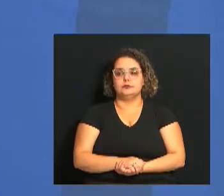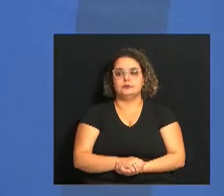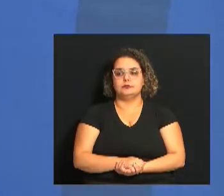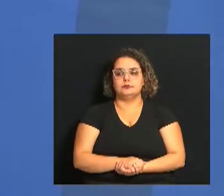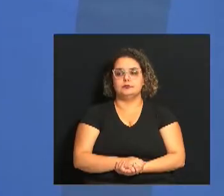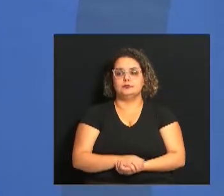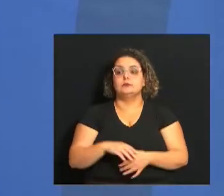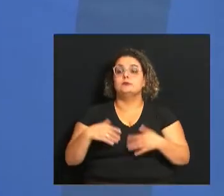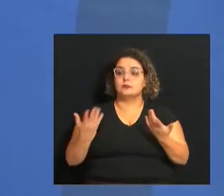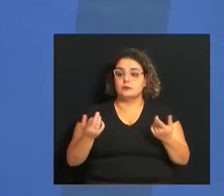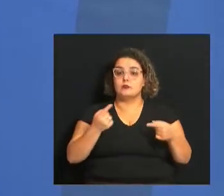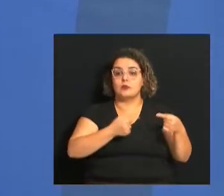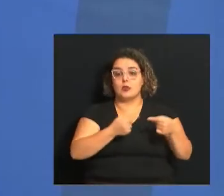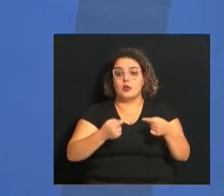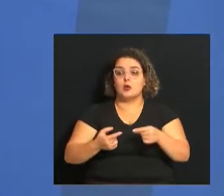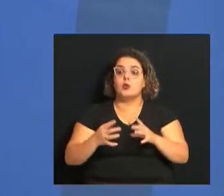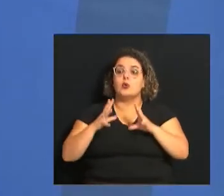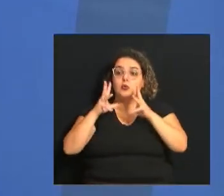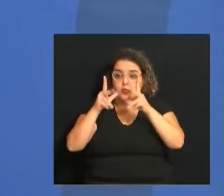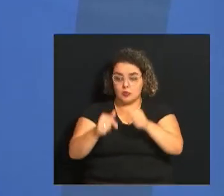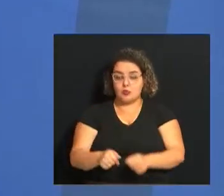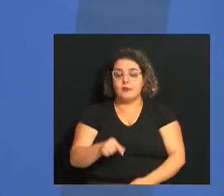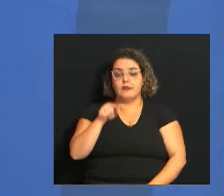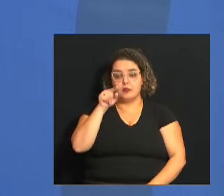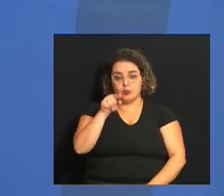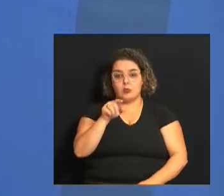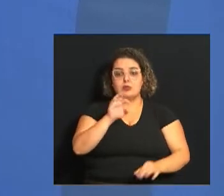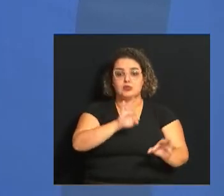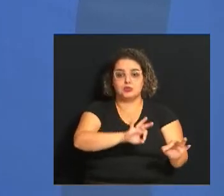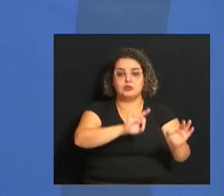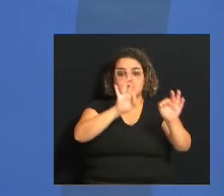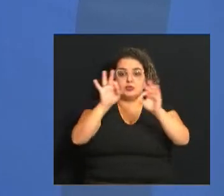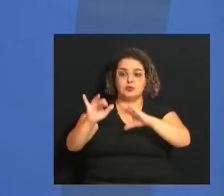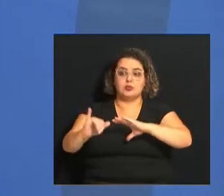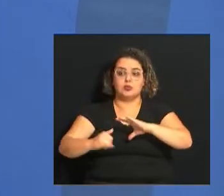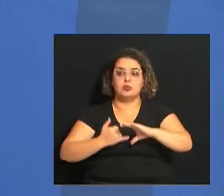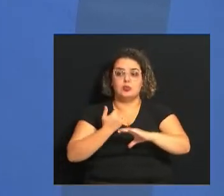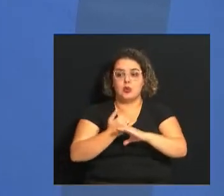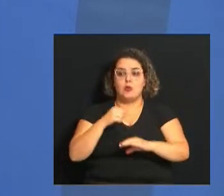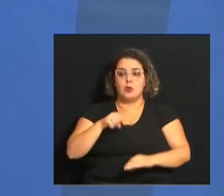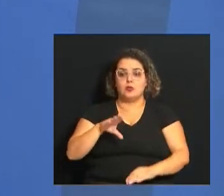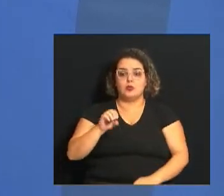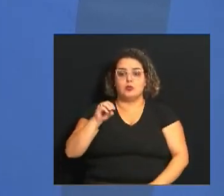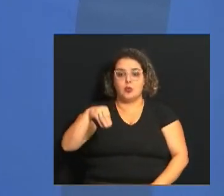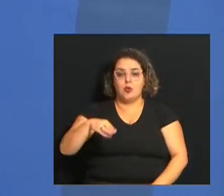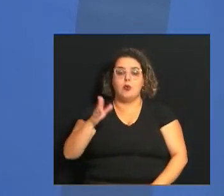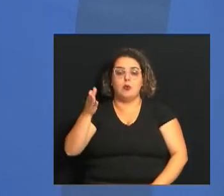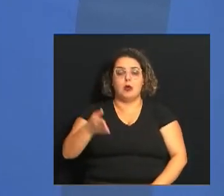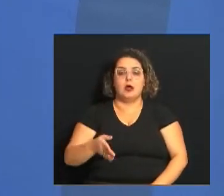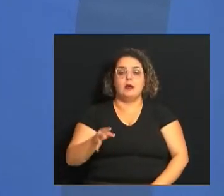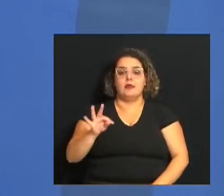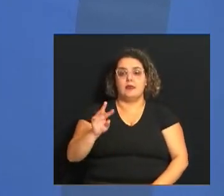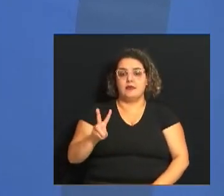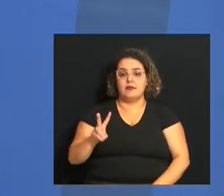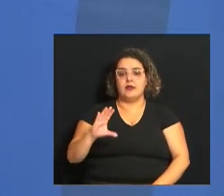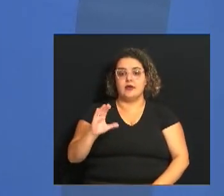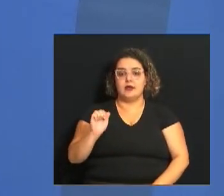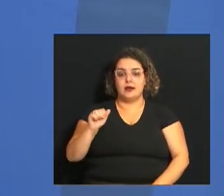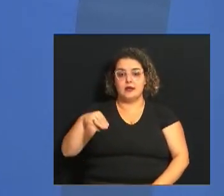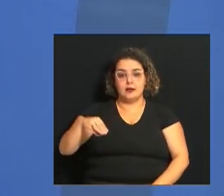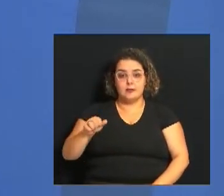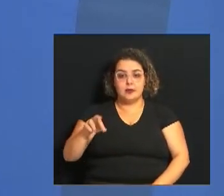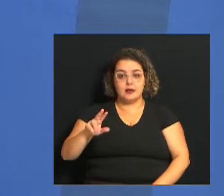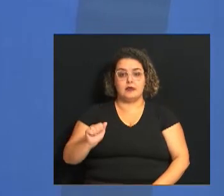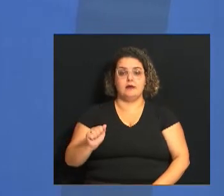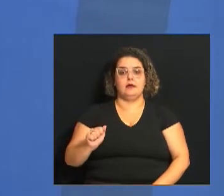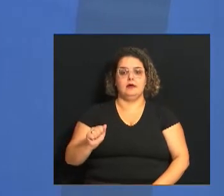E o debate completo você confere no youtube.com/TV Câmara Campinas. Vai lá na nossa playlist e